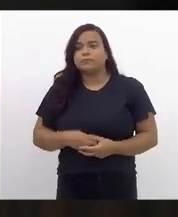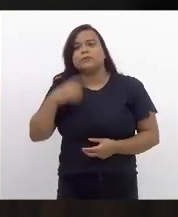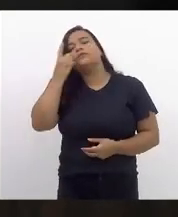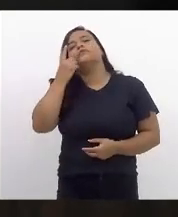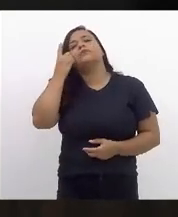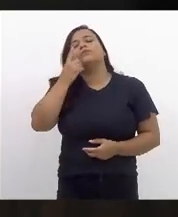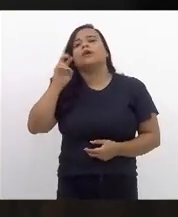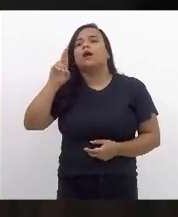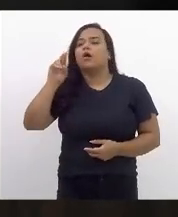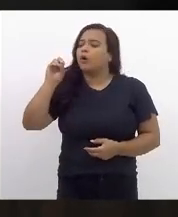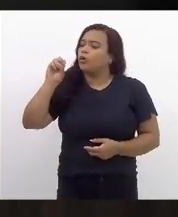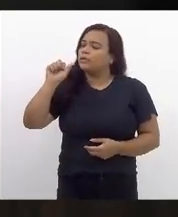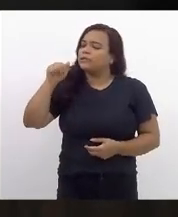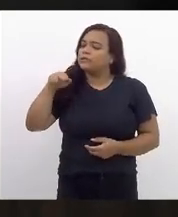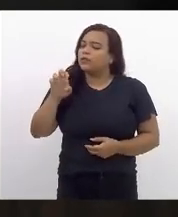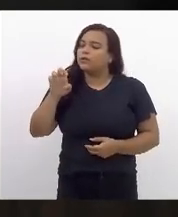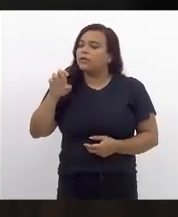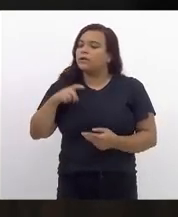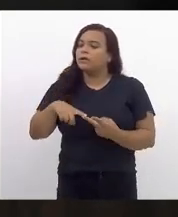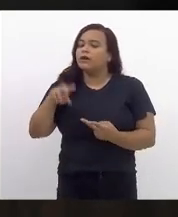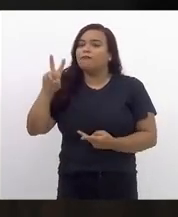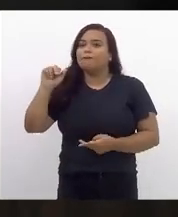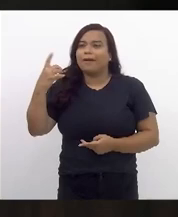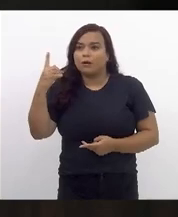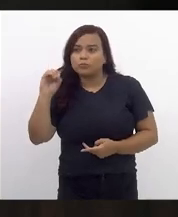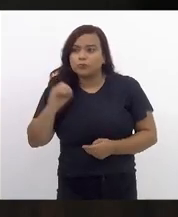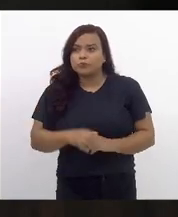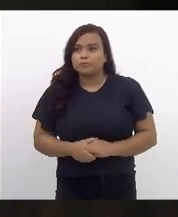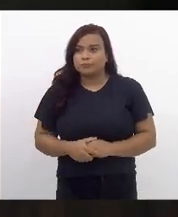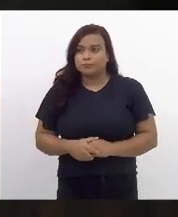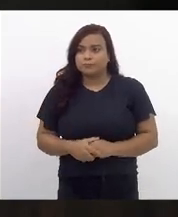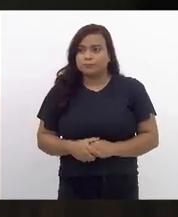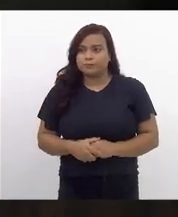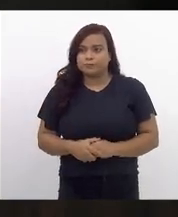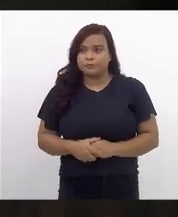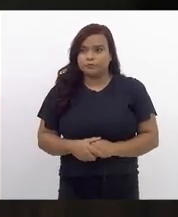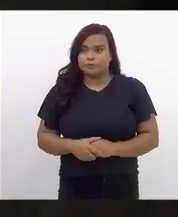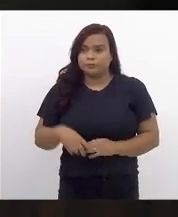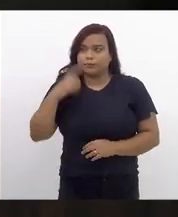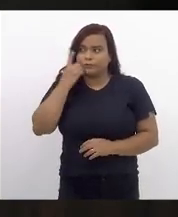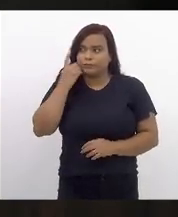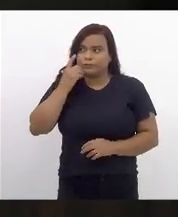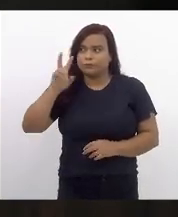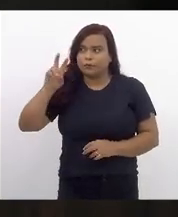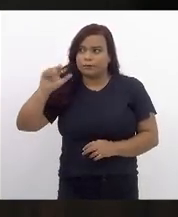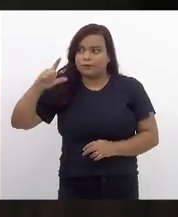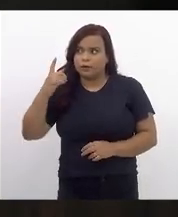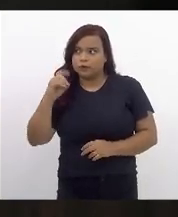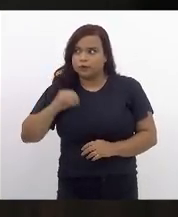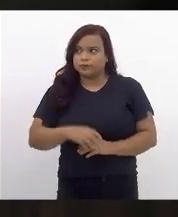Deputada Rosane Félix. Deputado Valdo Ceasa. Deputado Valdo Ceasa.